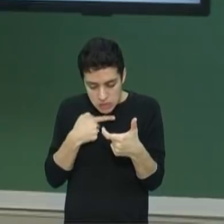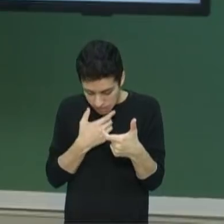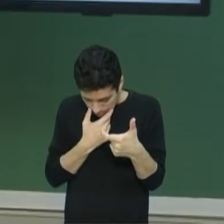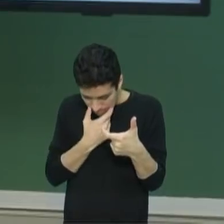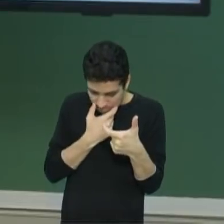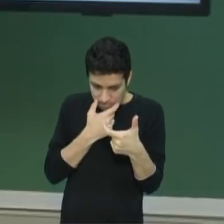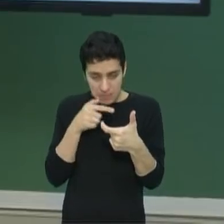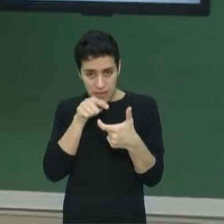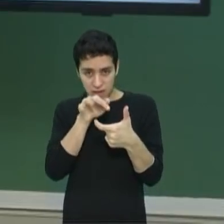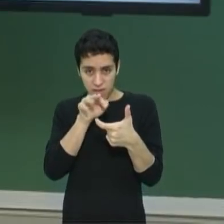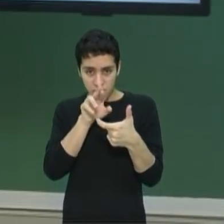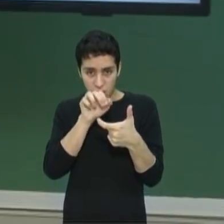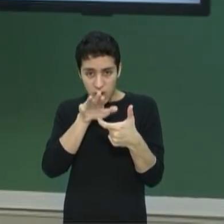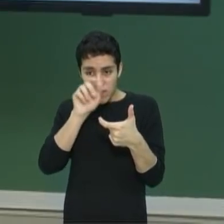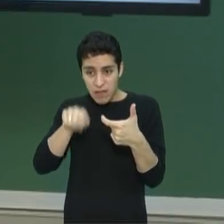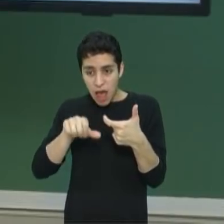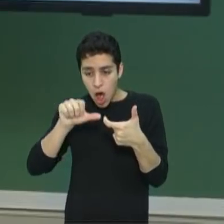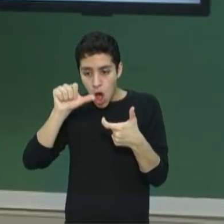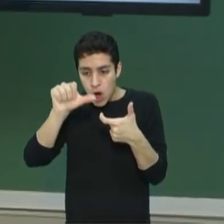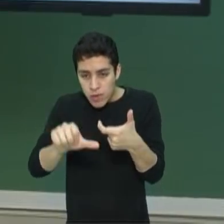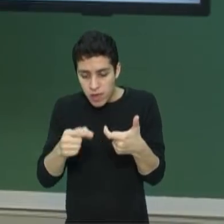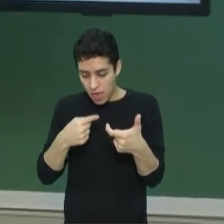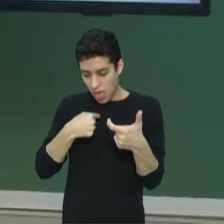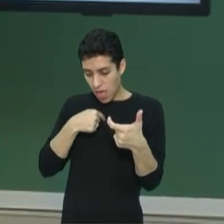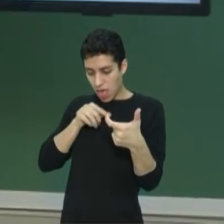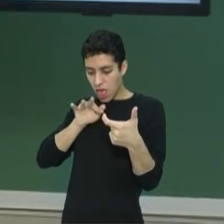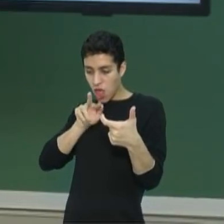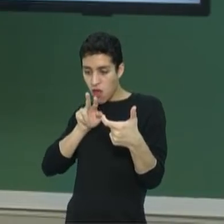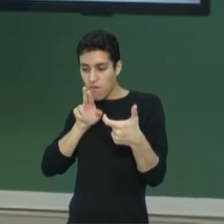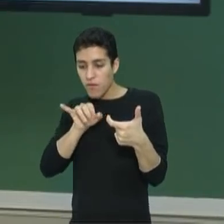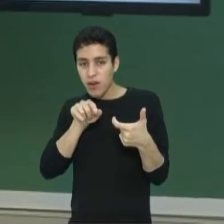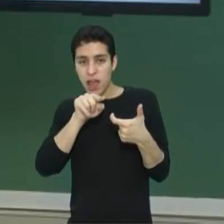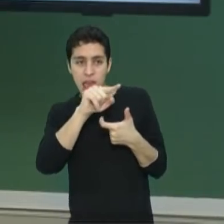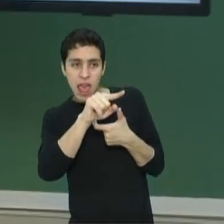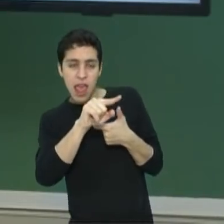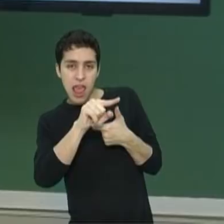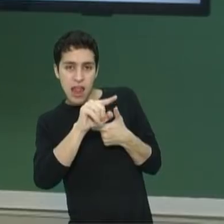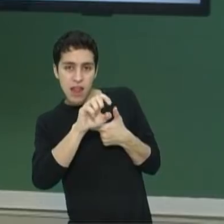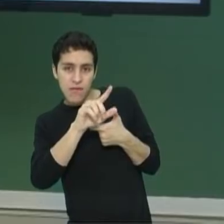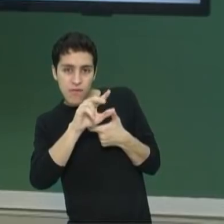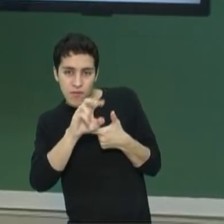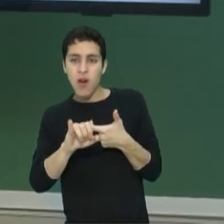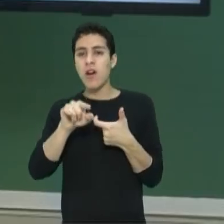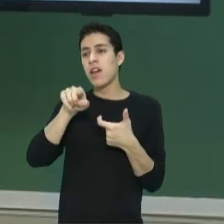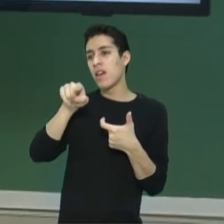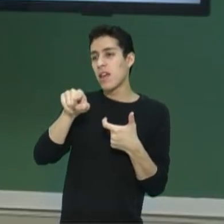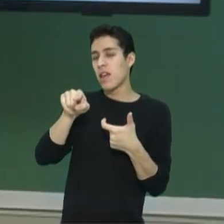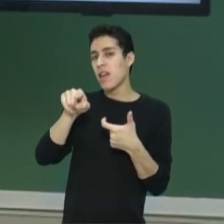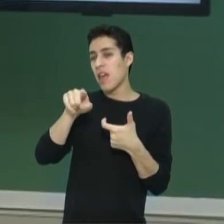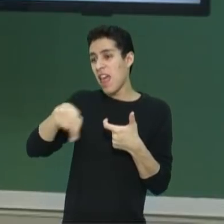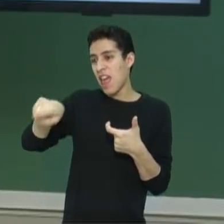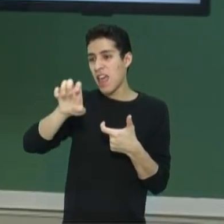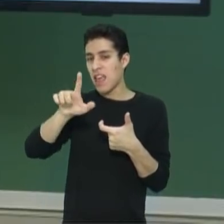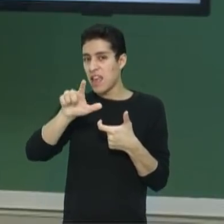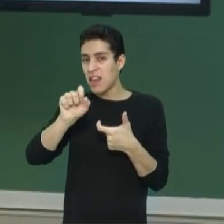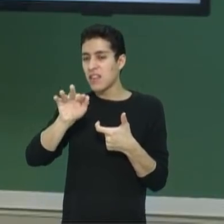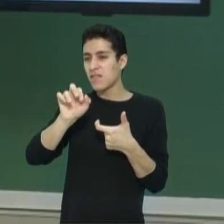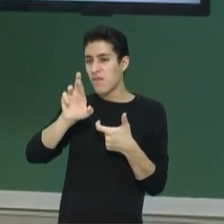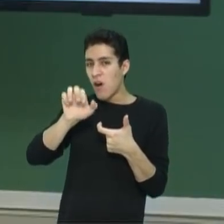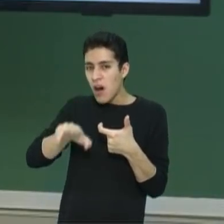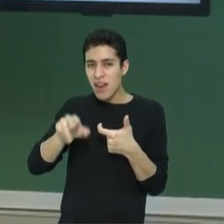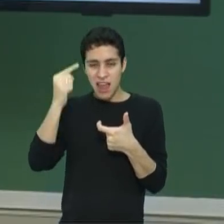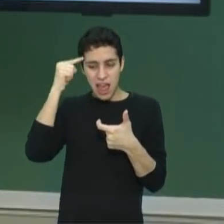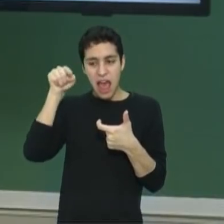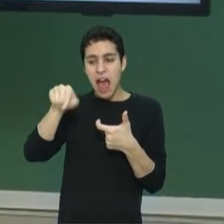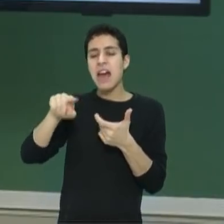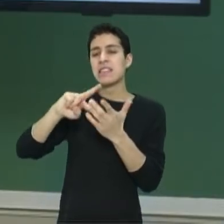que esse foram dá para conjugar? Eu fui, tu foste, ele foi, nós fomos, vós fostes, eles foram. Então, esse foram se refere a eles,